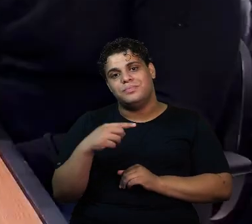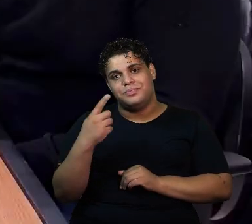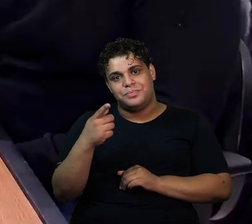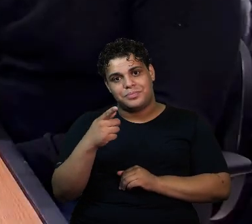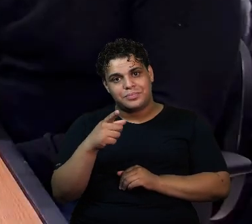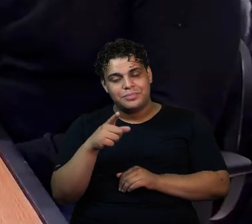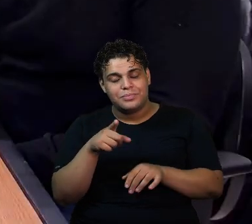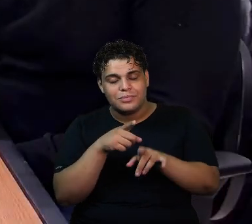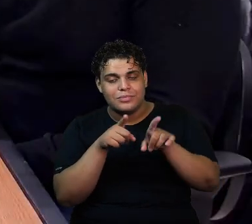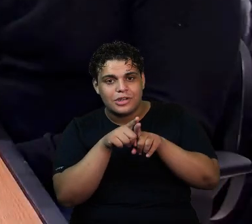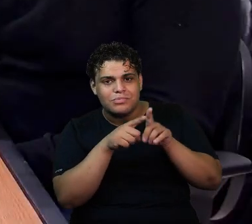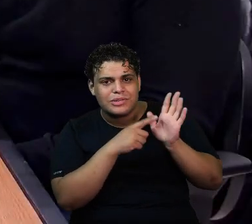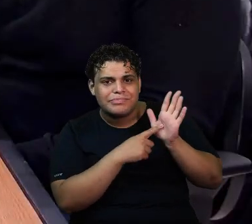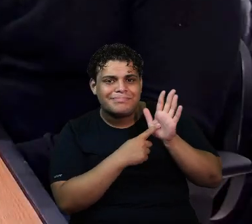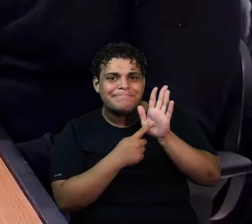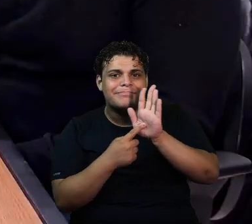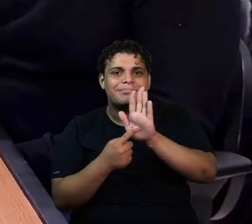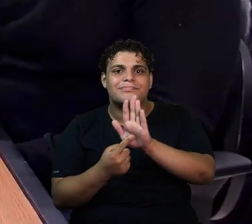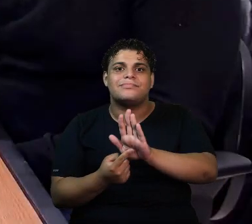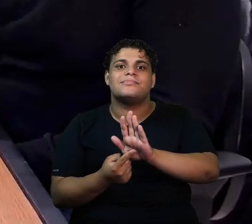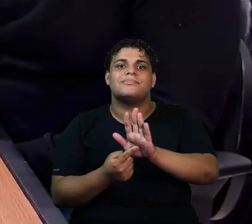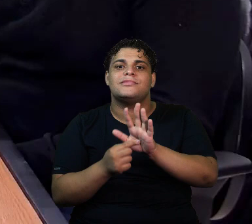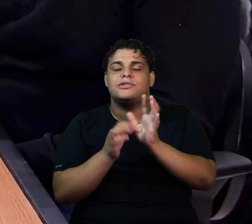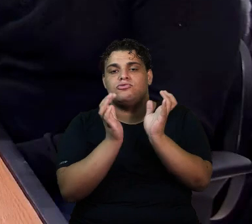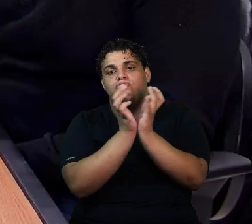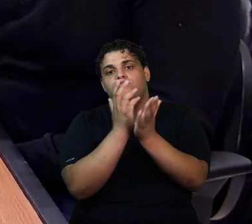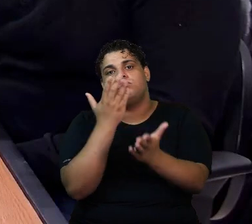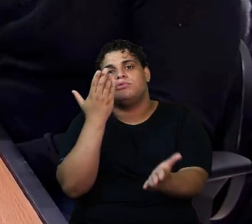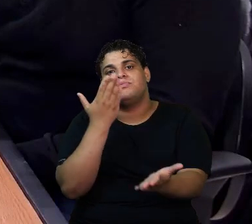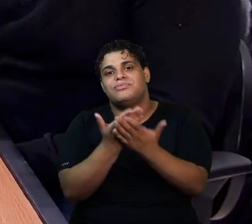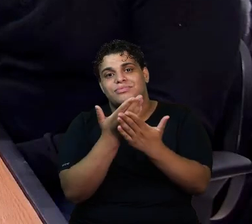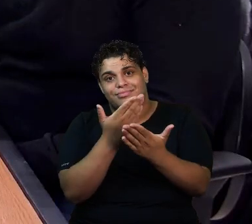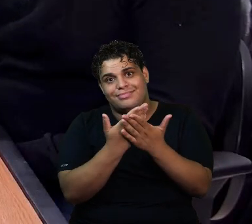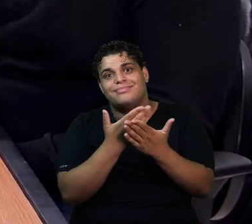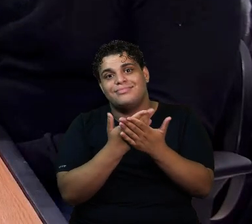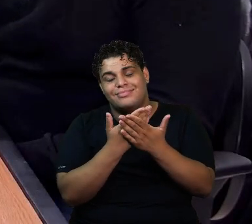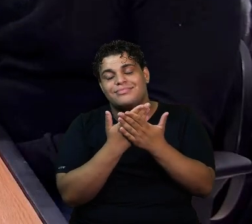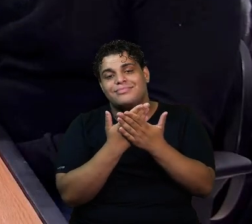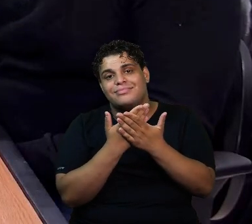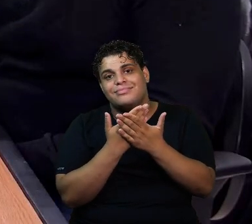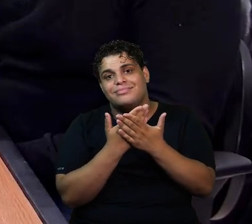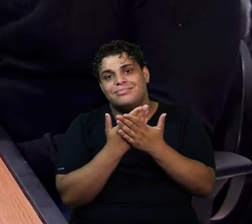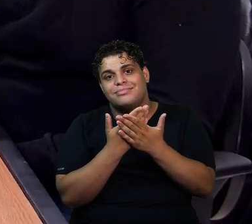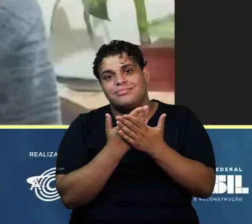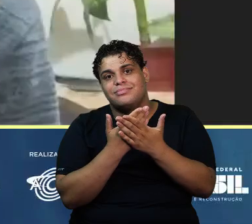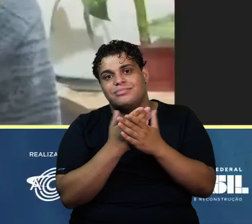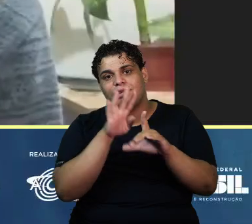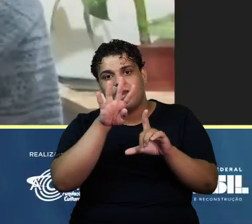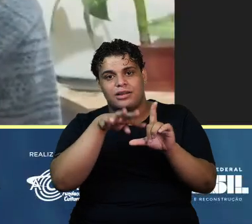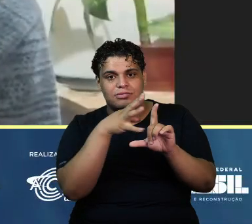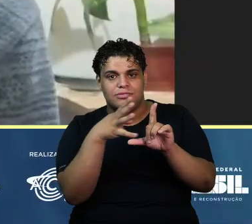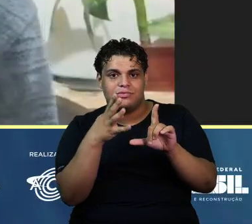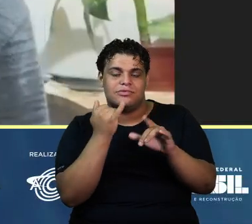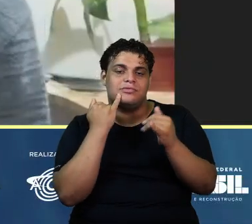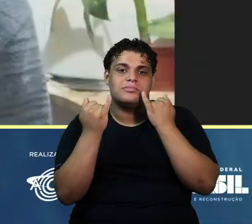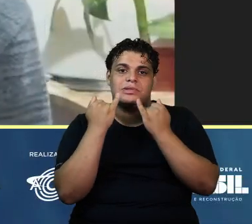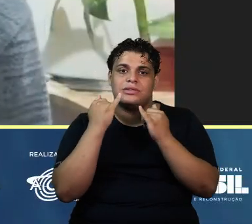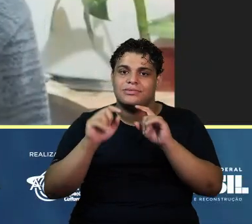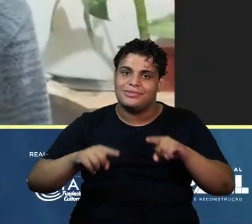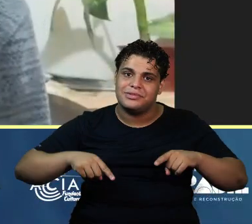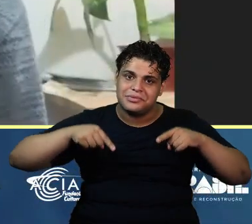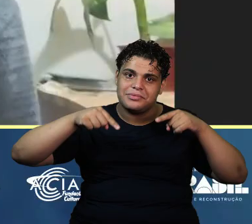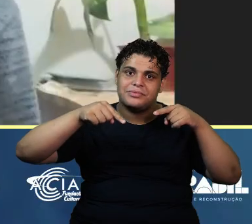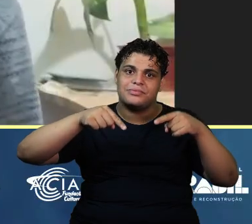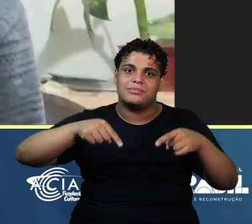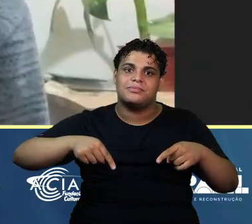indo para um grupo de estudo que está pegando todos esses dados e atuando a